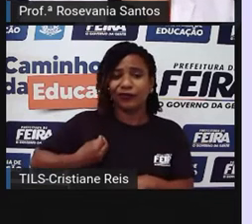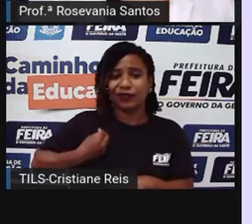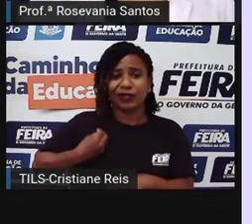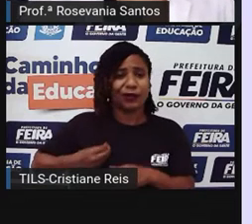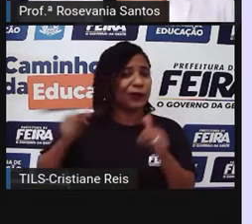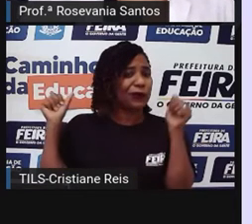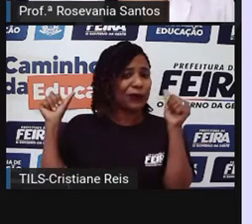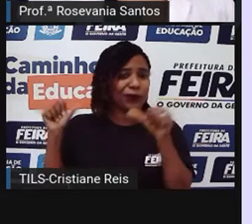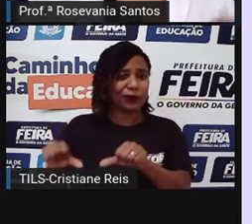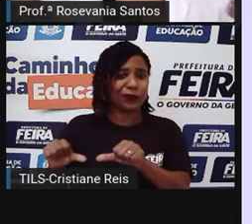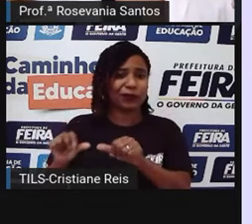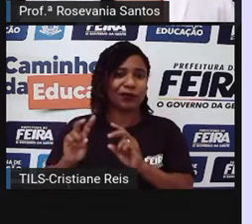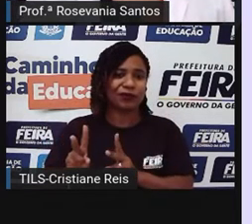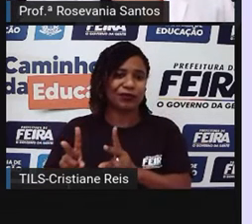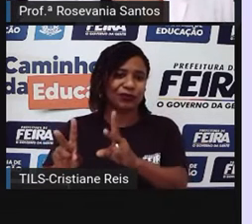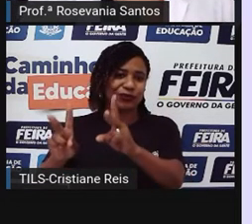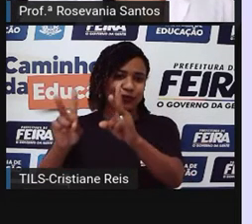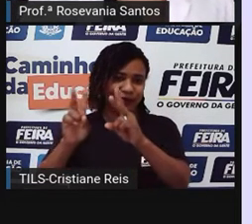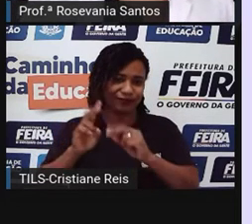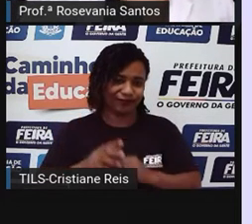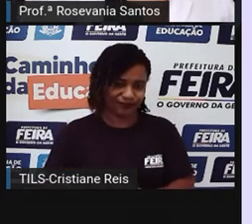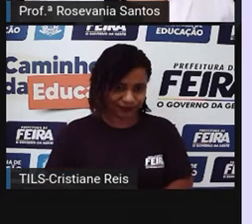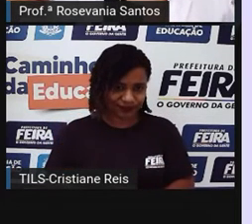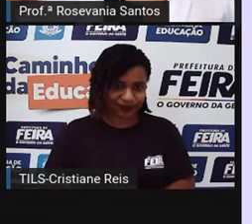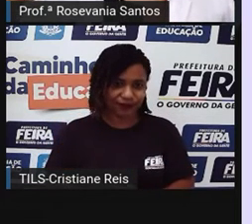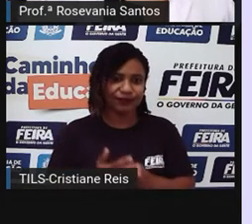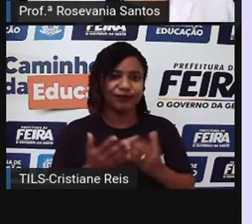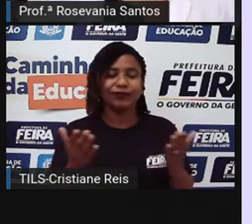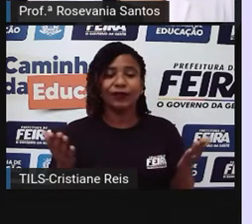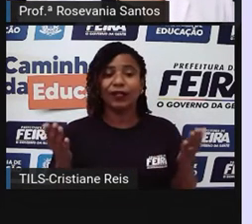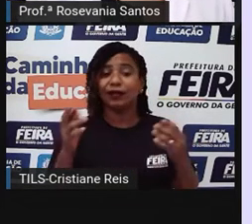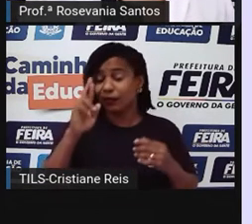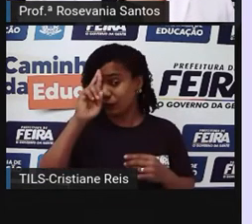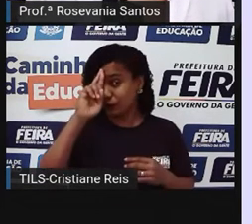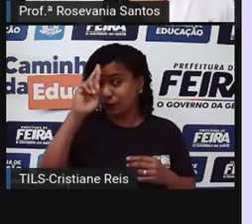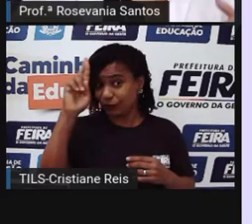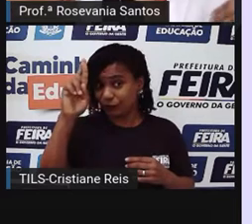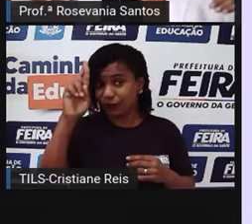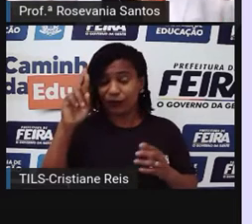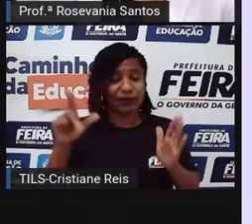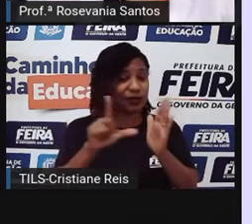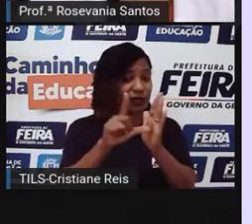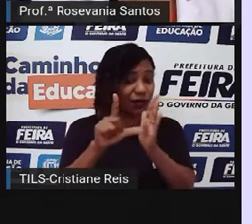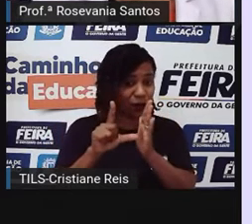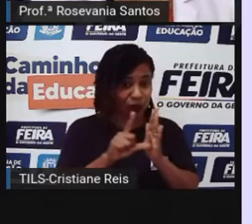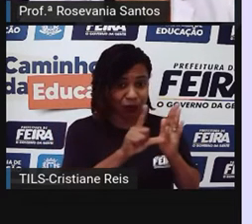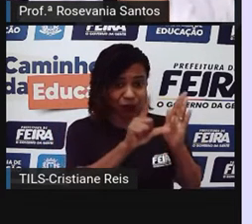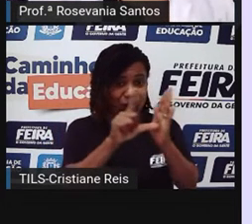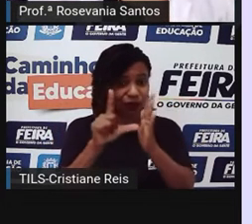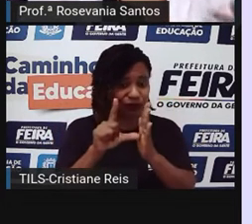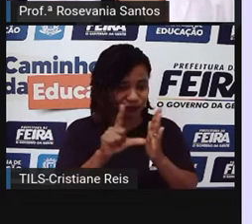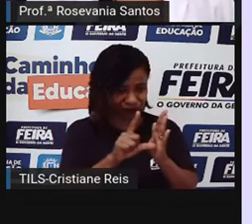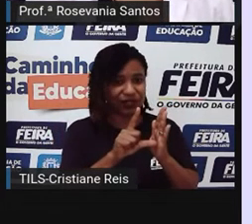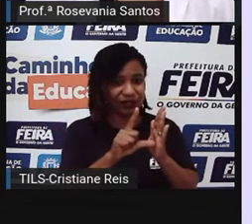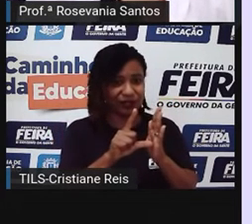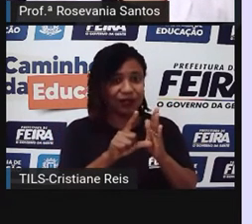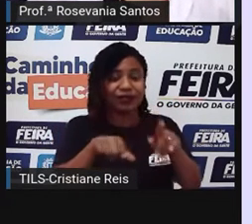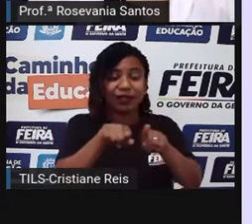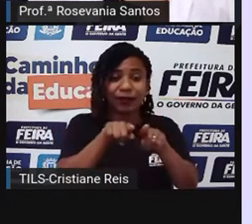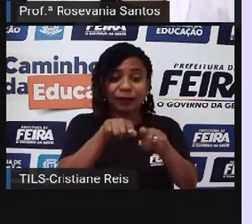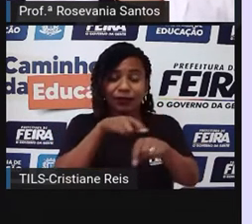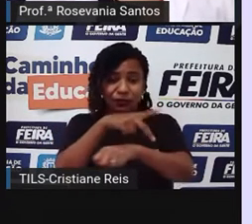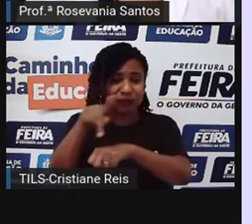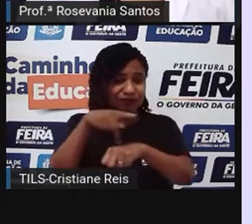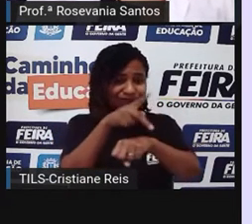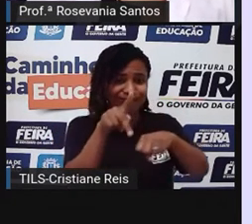donos dessas lojas, dessas multinacionais, elas em pouco espaço de tempo, elas dobram o seu patrimônio, triplicam